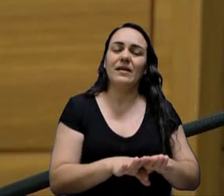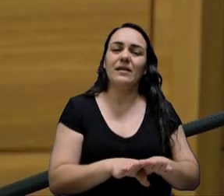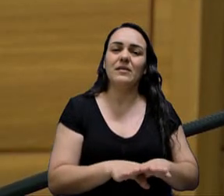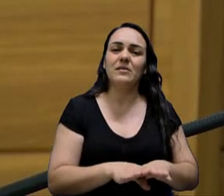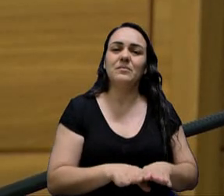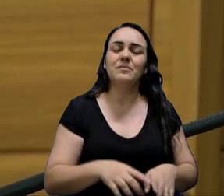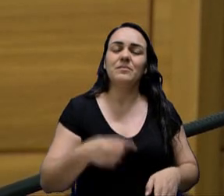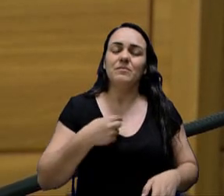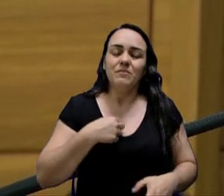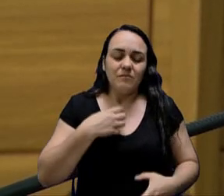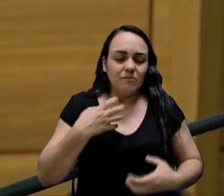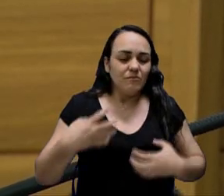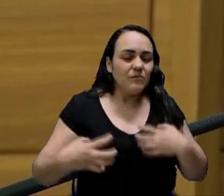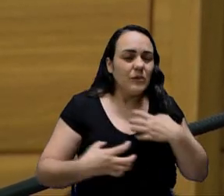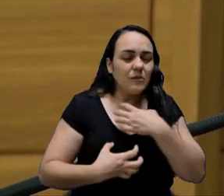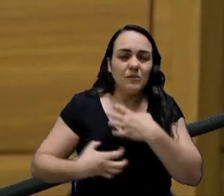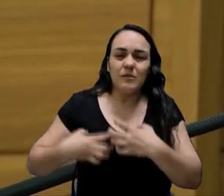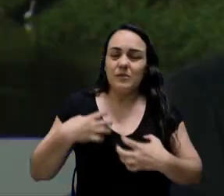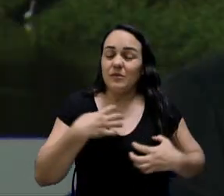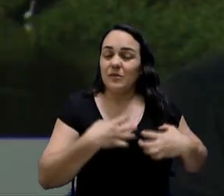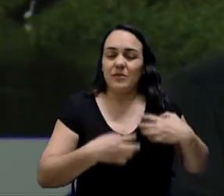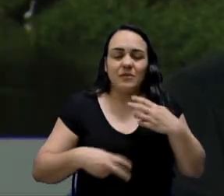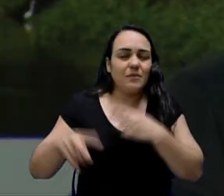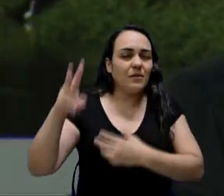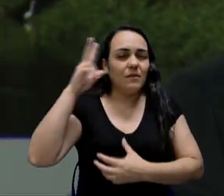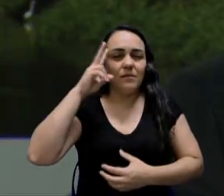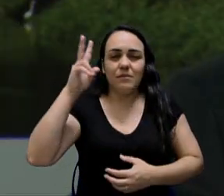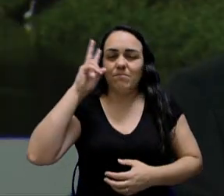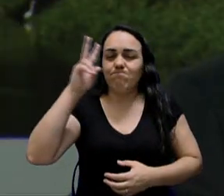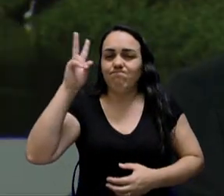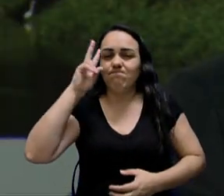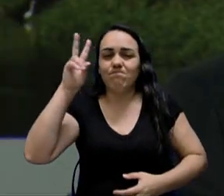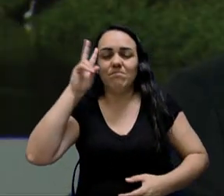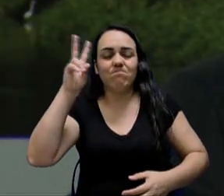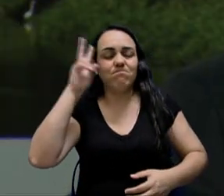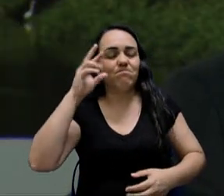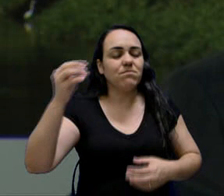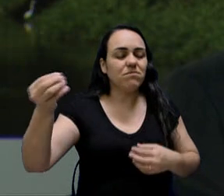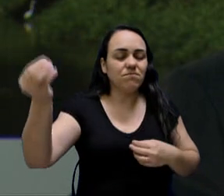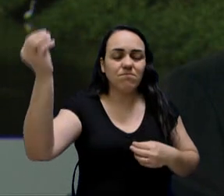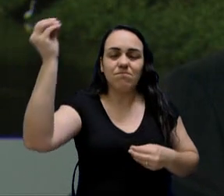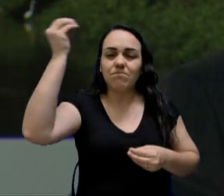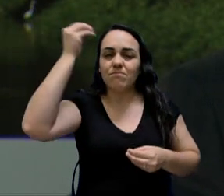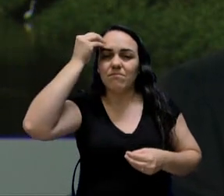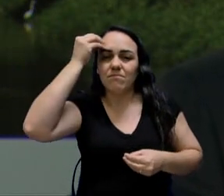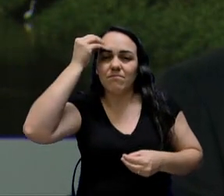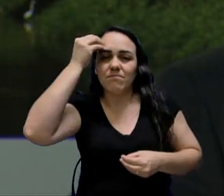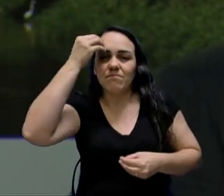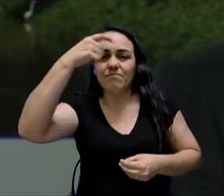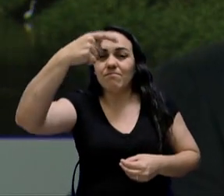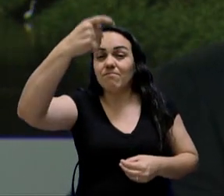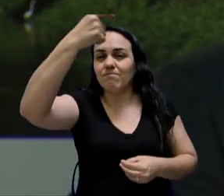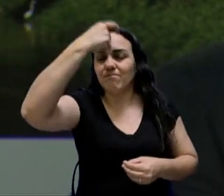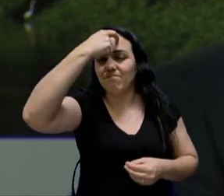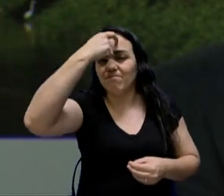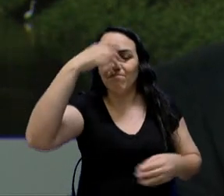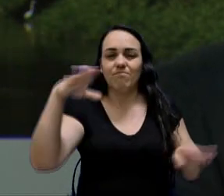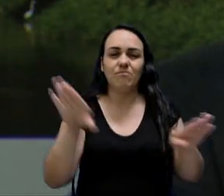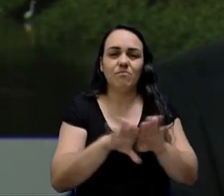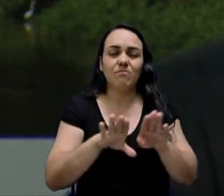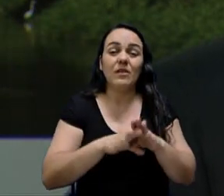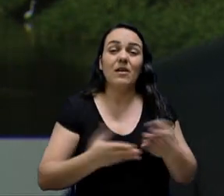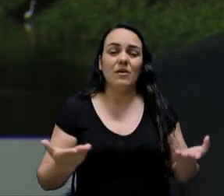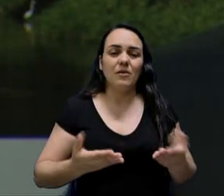Um turbilhão de memórias vem à mente. O título que